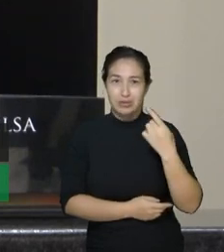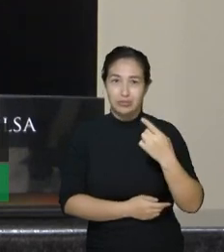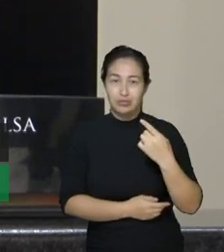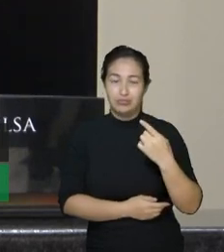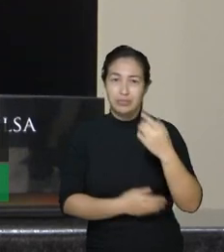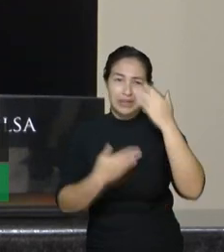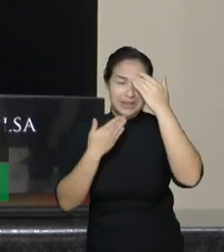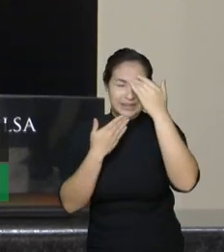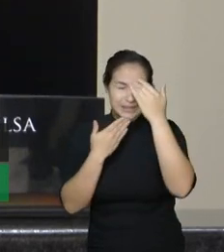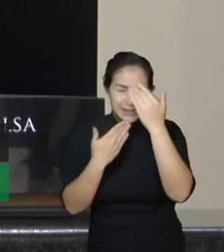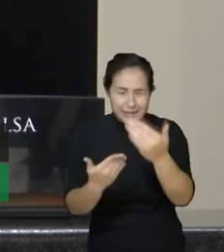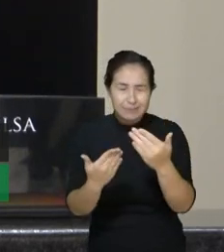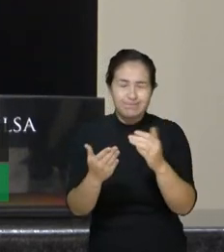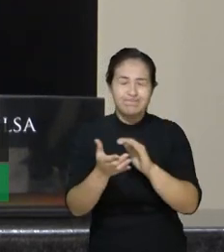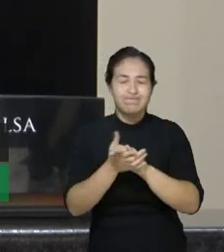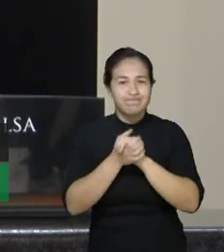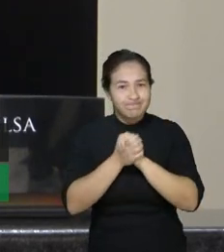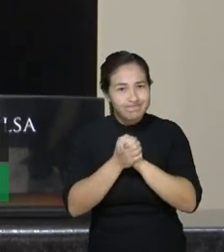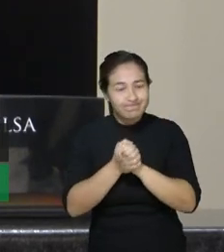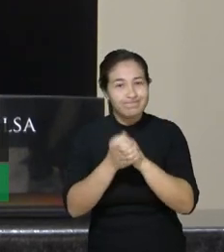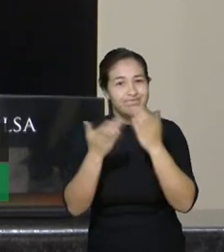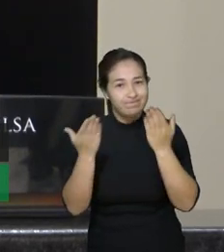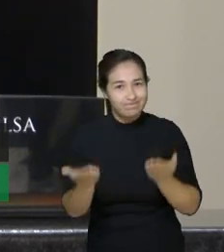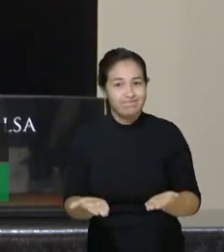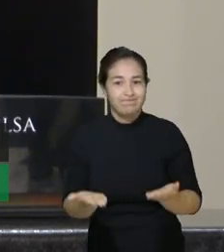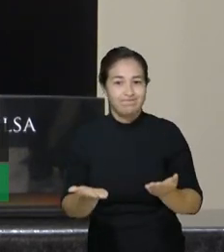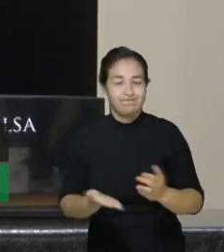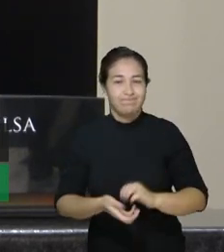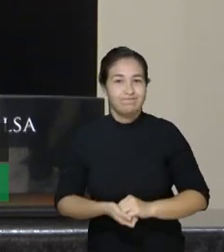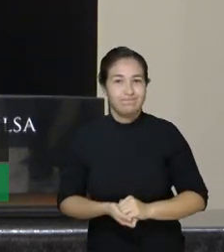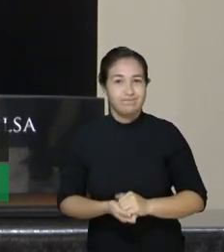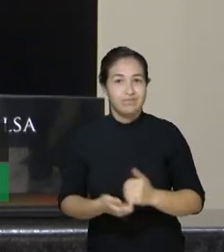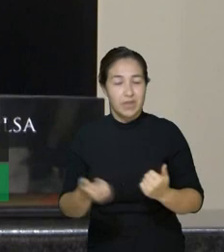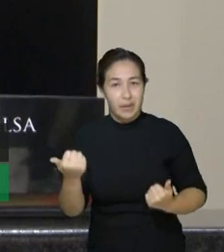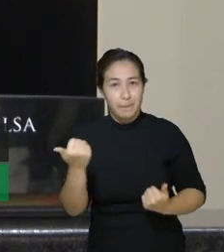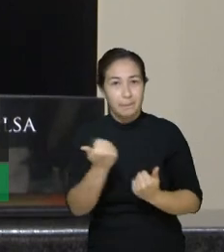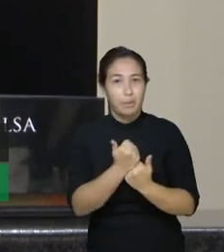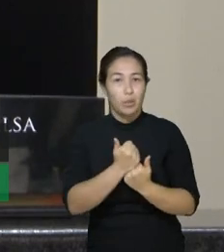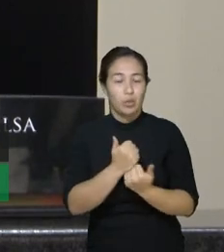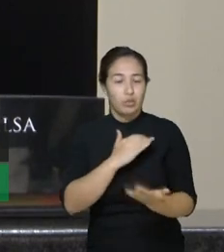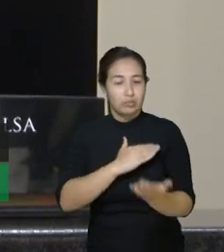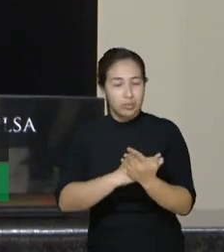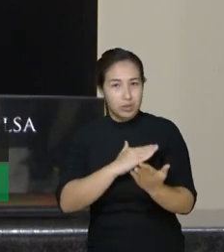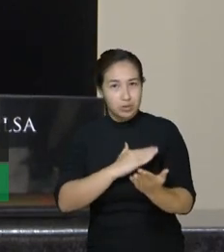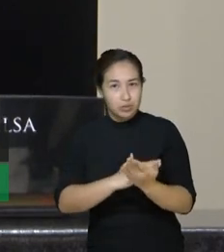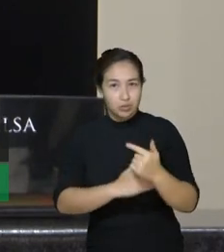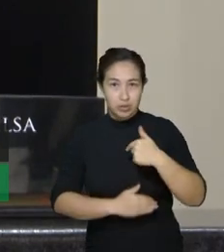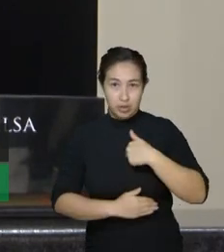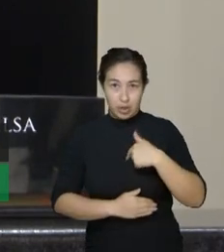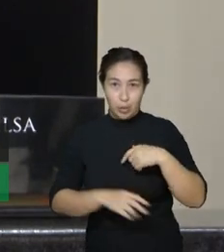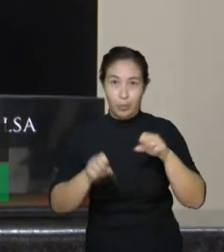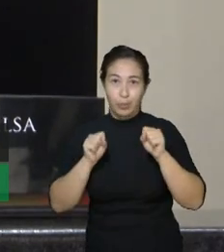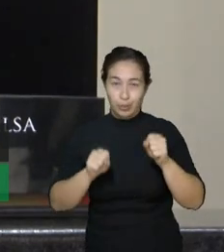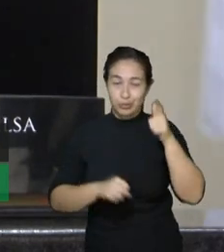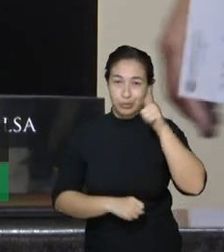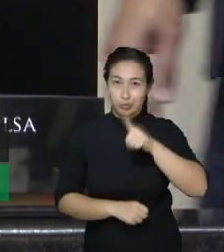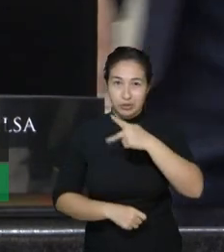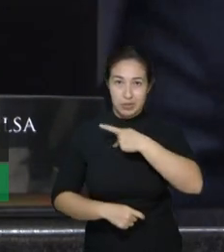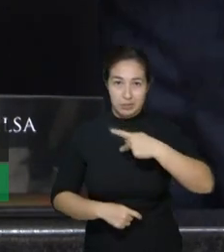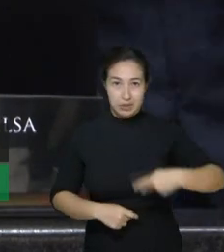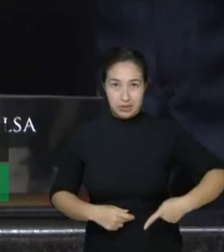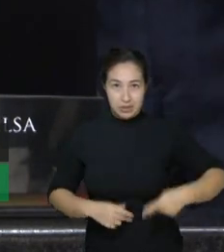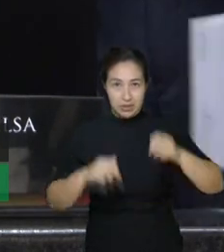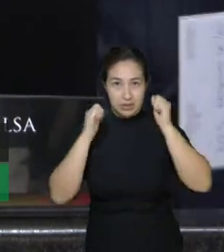agradecer muito, muito mesmo, o apoio que eu tive para poder ser o presidente da Assembleia.